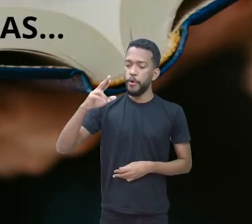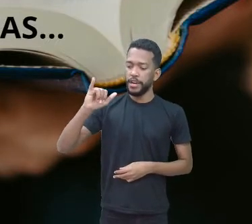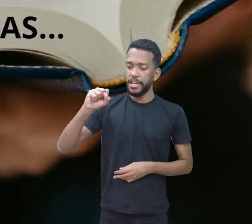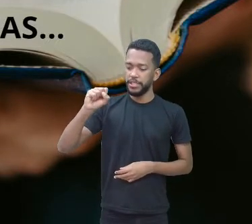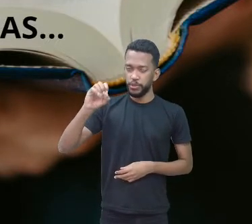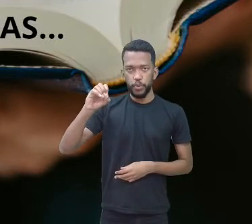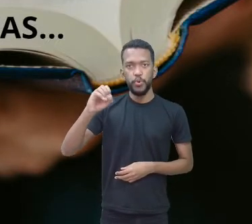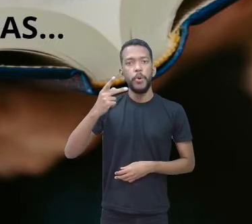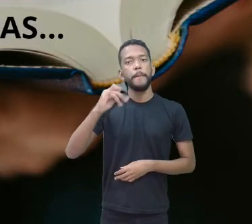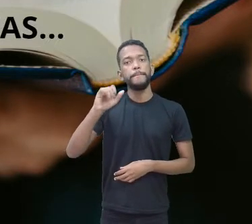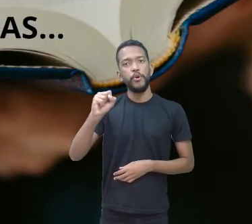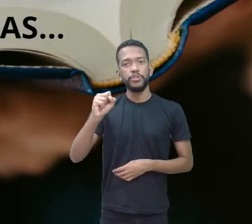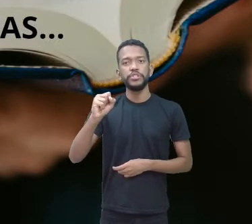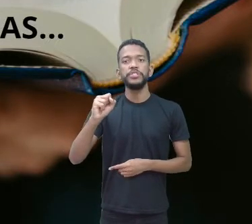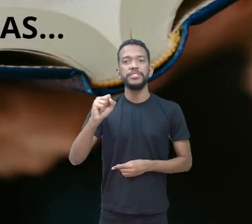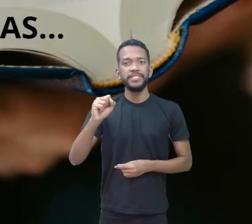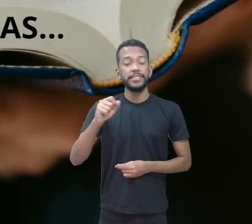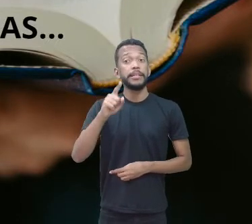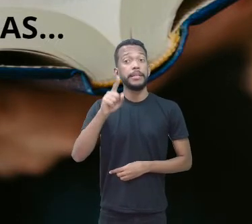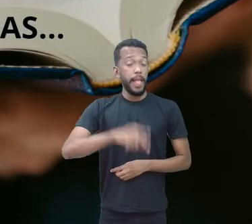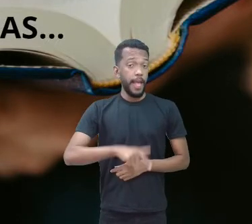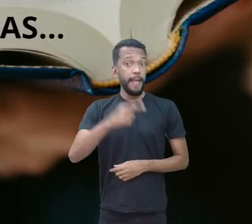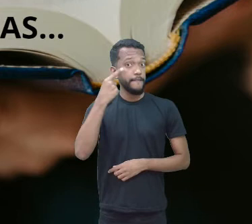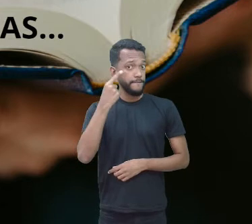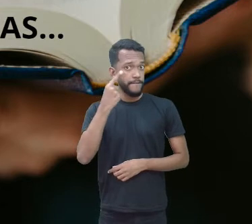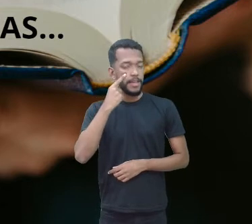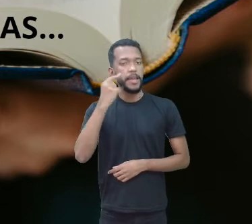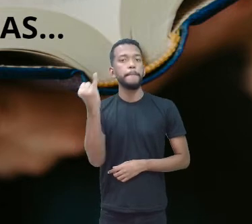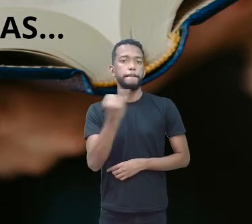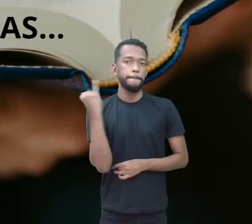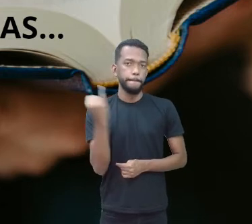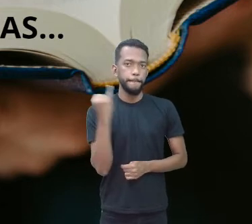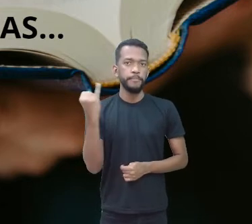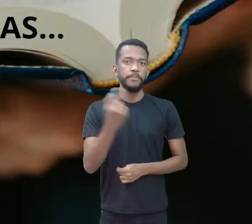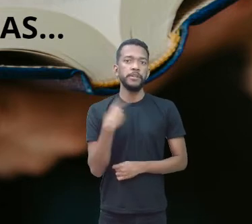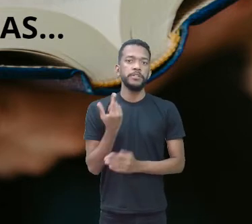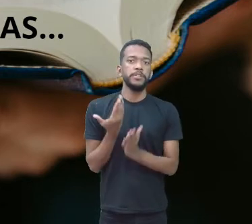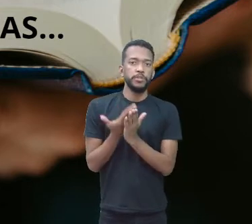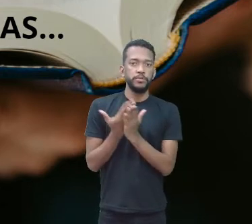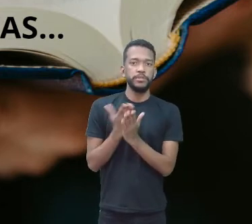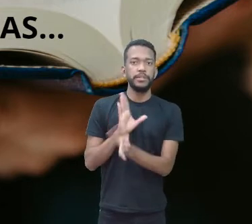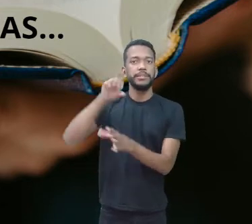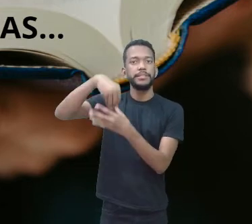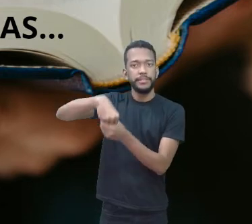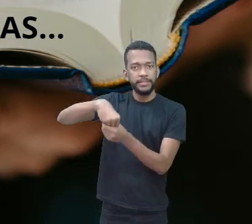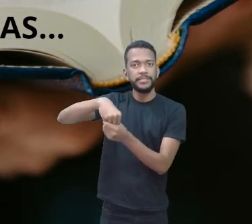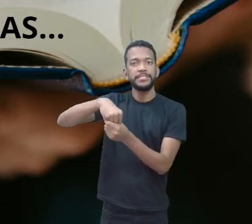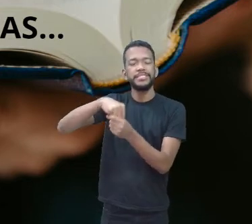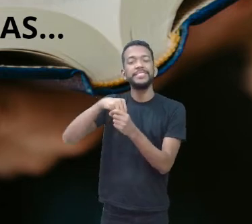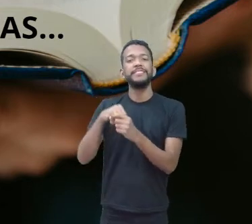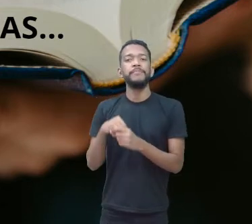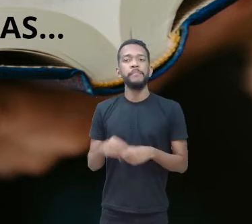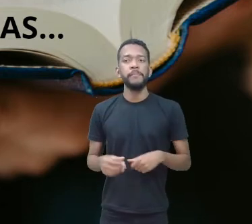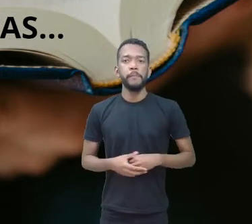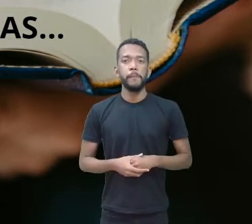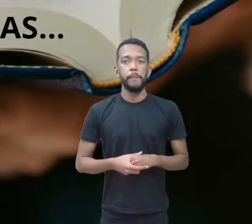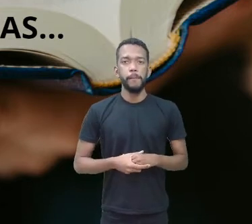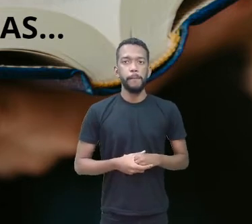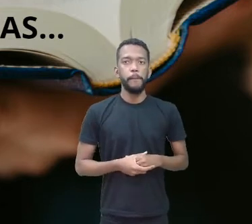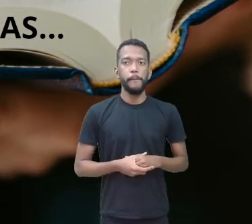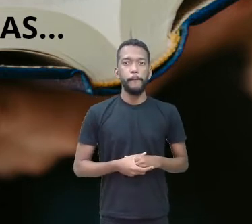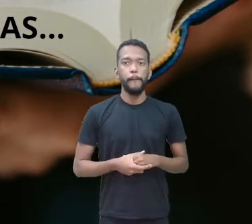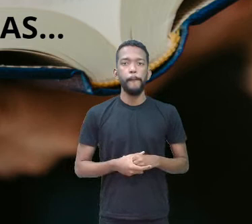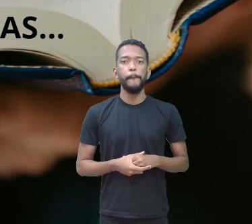pois. Vocês veem a importância de estarmos na sala de aula, de estarmos estudando, como é